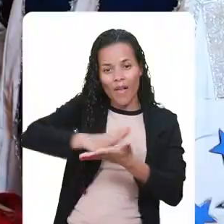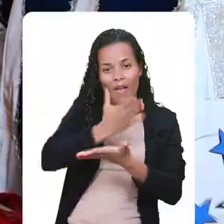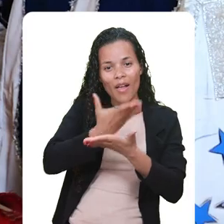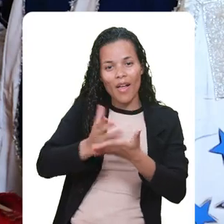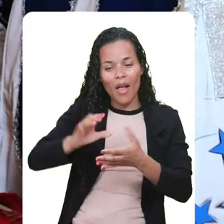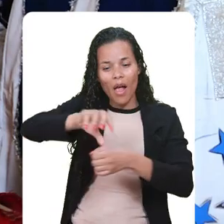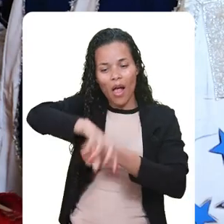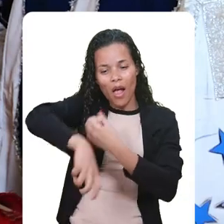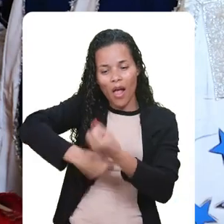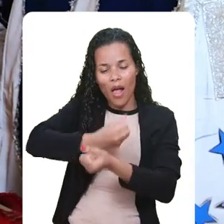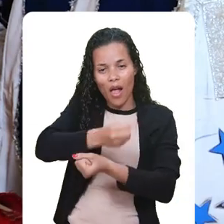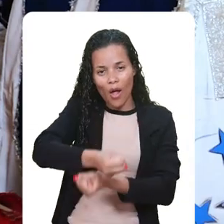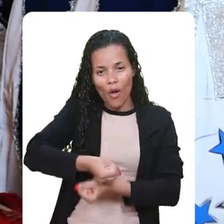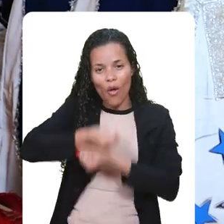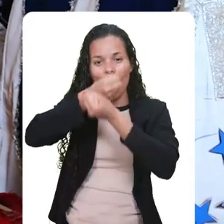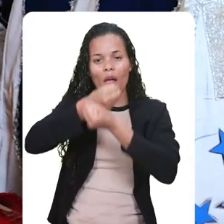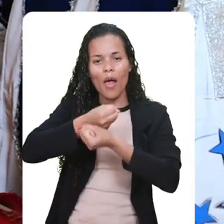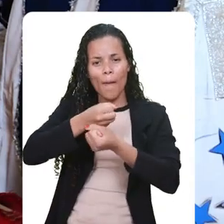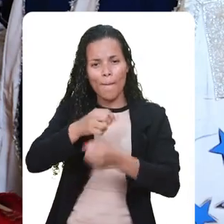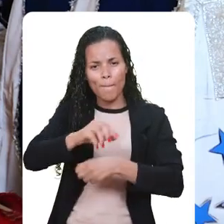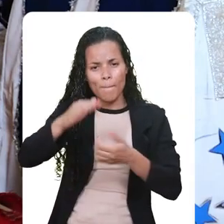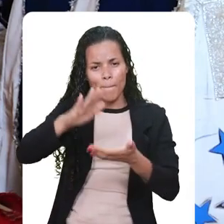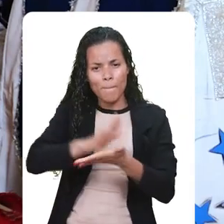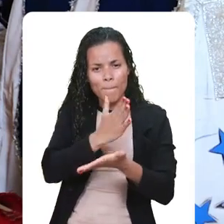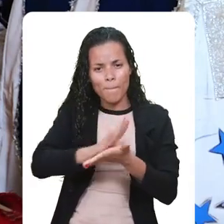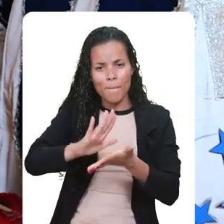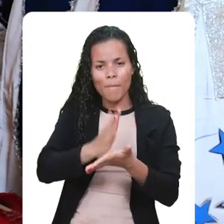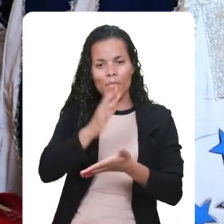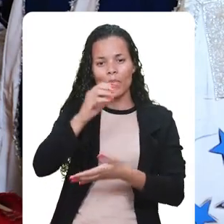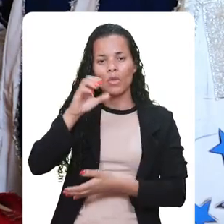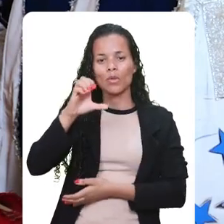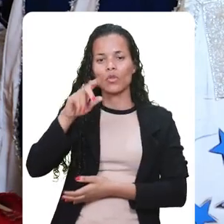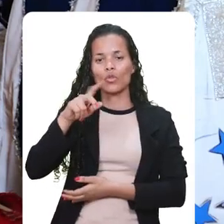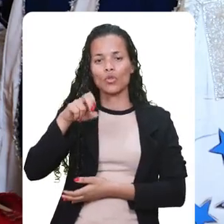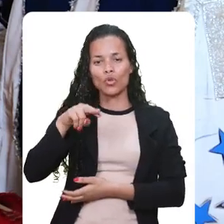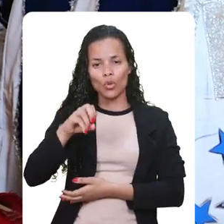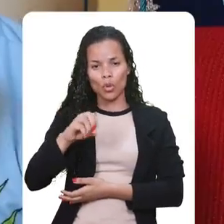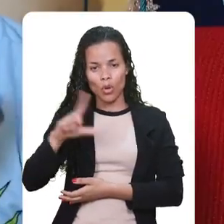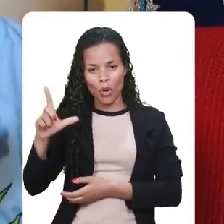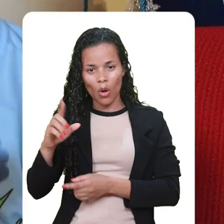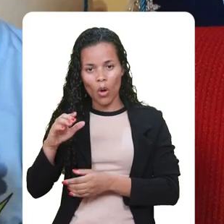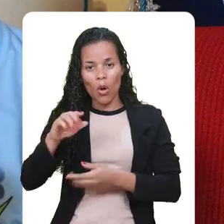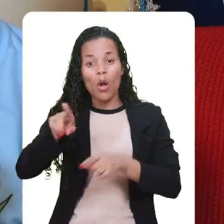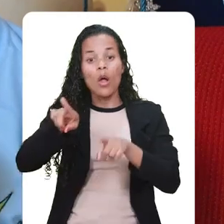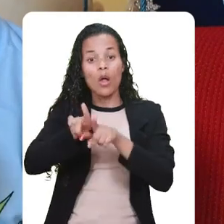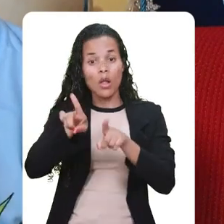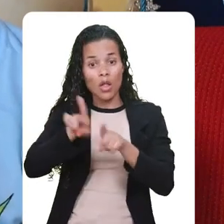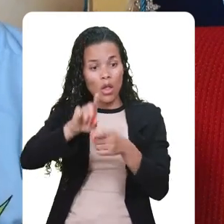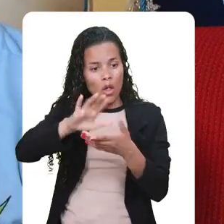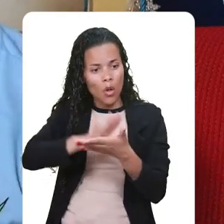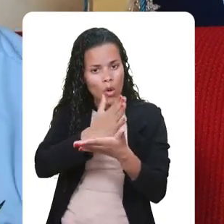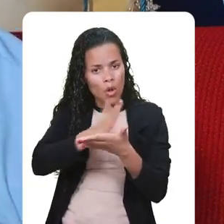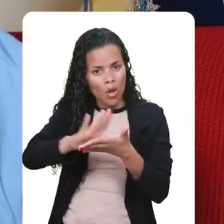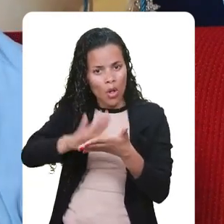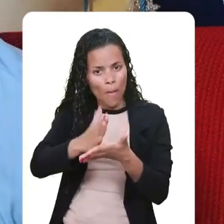vadiar. Amarra a corda, roxinol, a pancada é do boi roxinol. É nesse ritmo, por conta